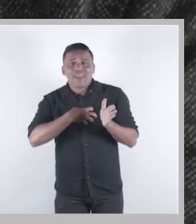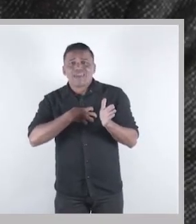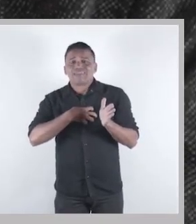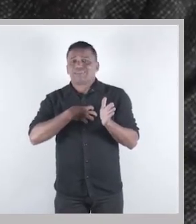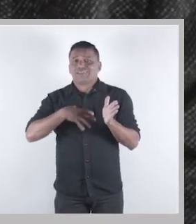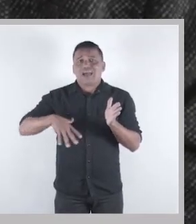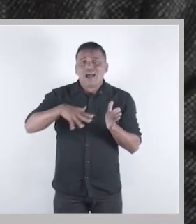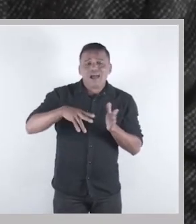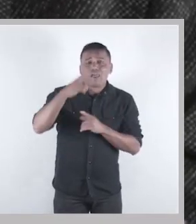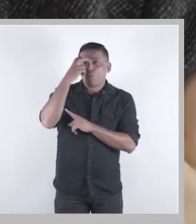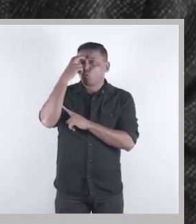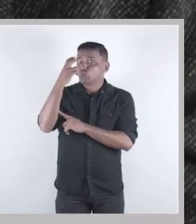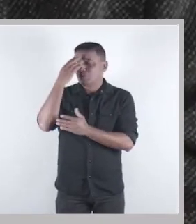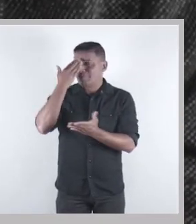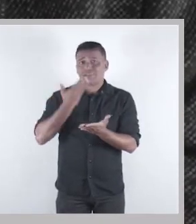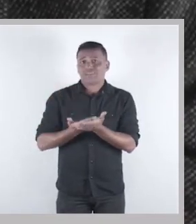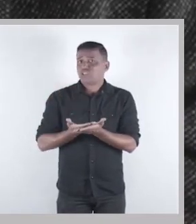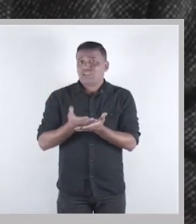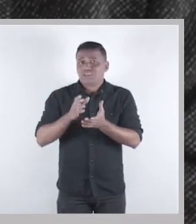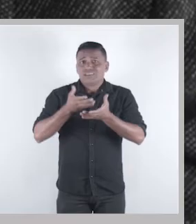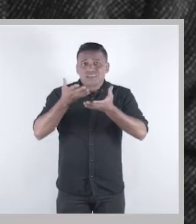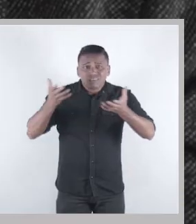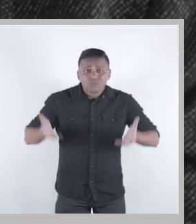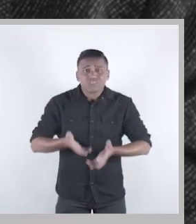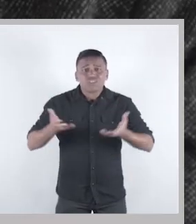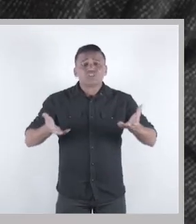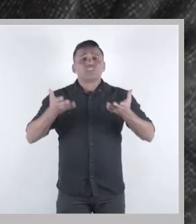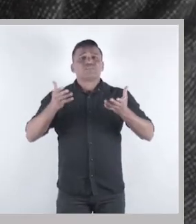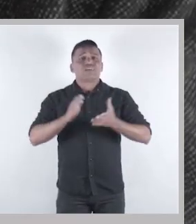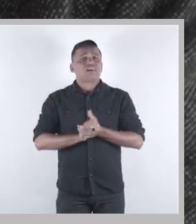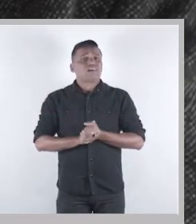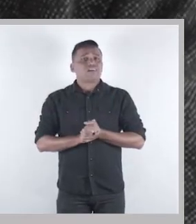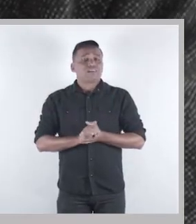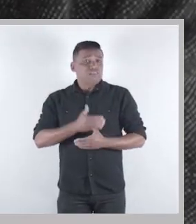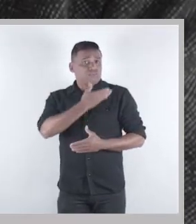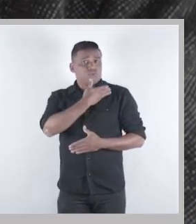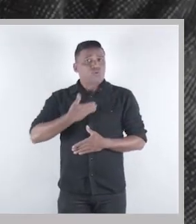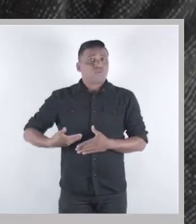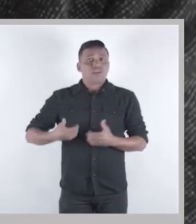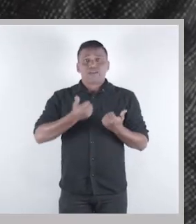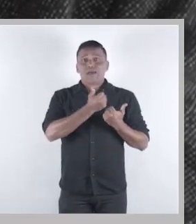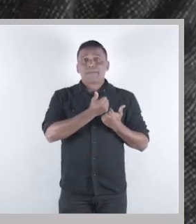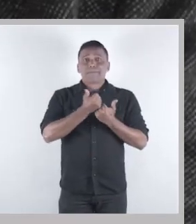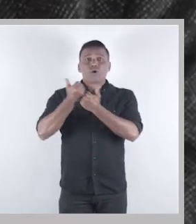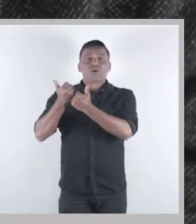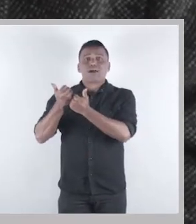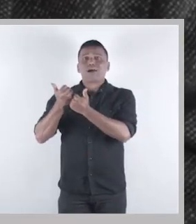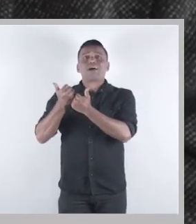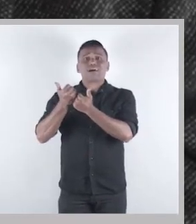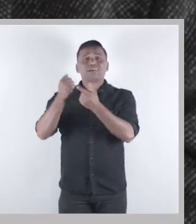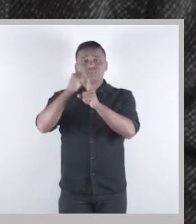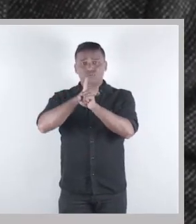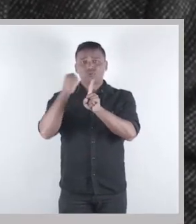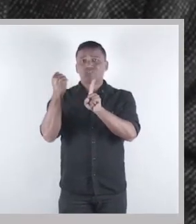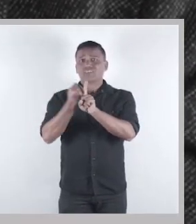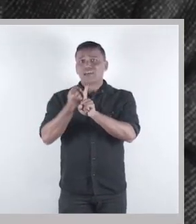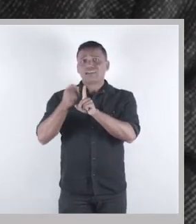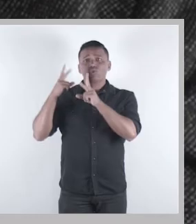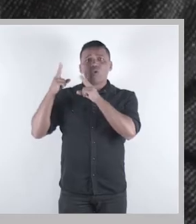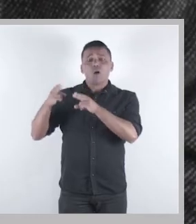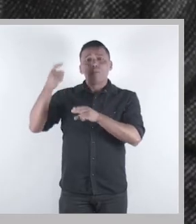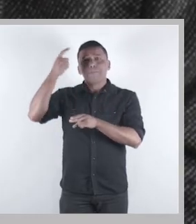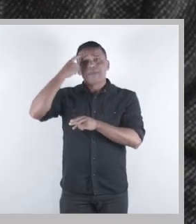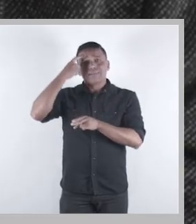não quer dizer um vendo que quer apoiado por uma parte da sociedade que pensa exatamente dessa forma então é uma